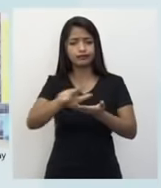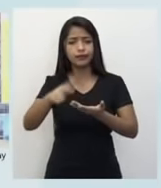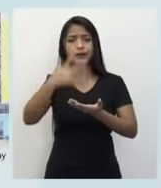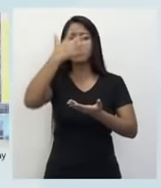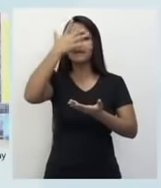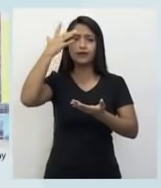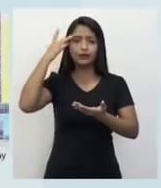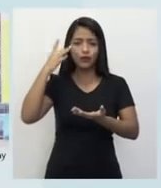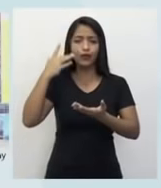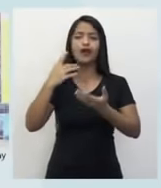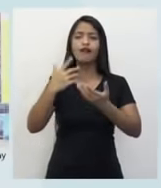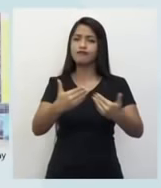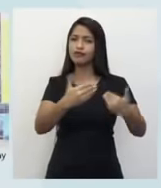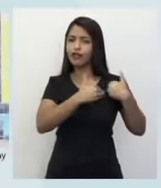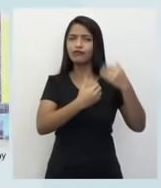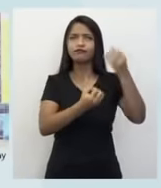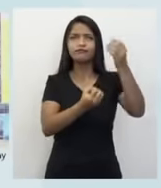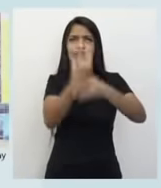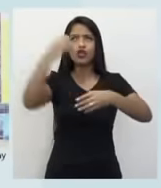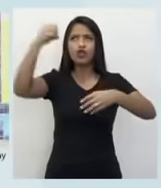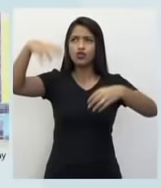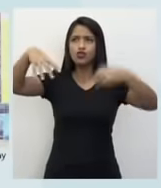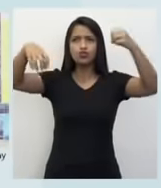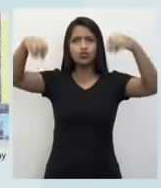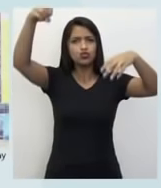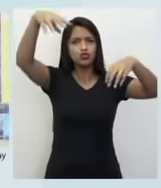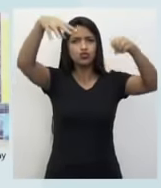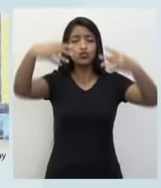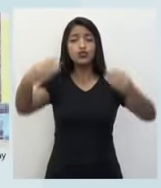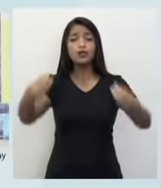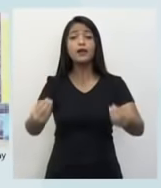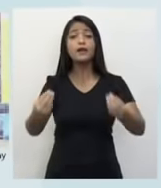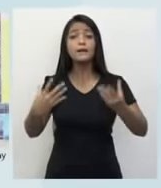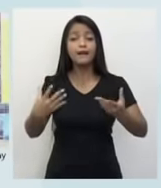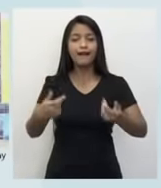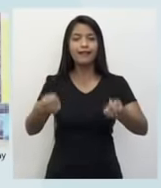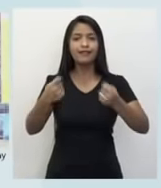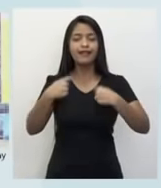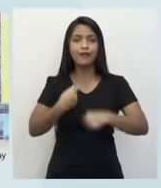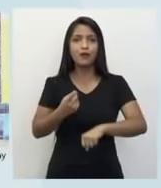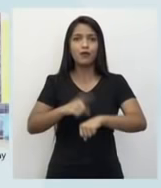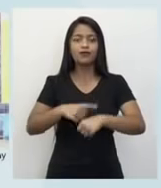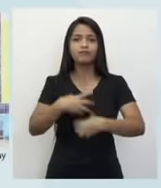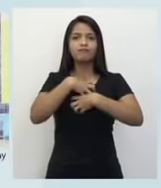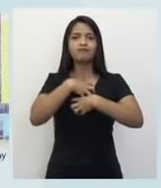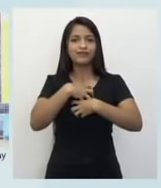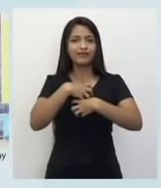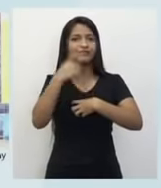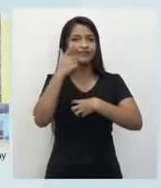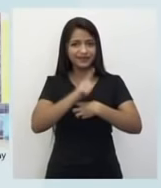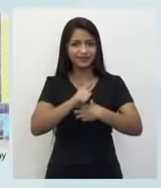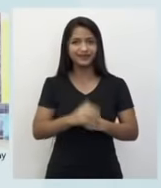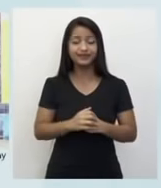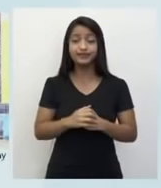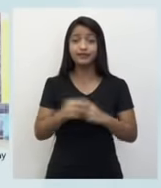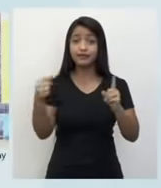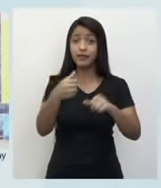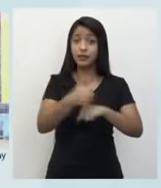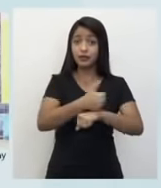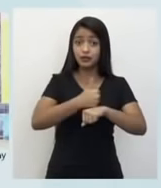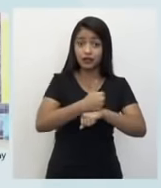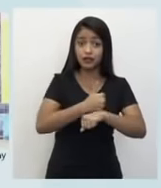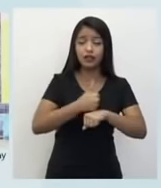valorização do espetáculo por meio das luzes, criando o clima adequado para cada momento. O bom profissional de iluminação entende de